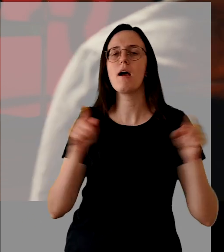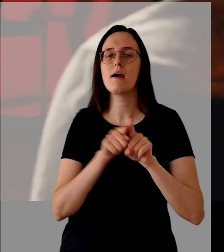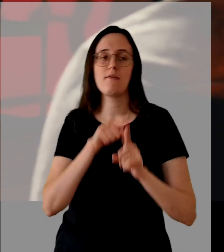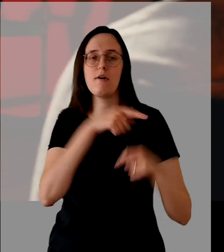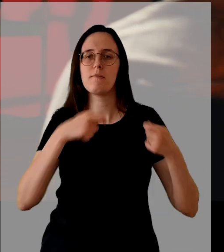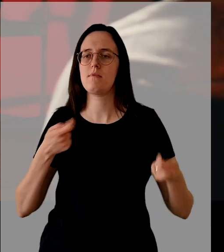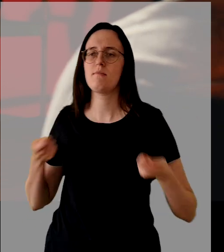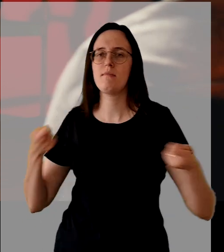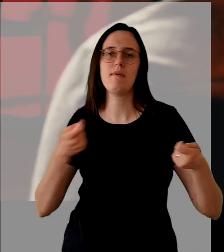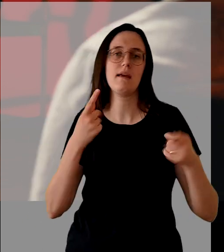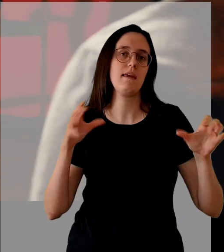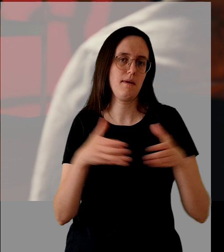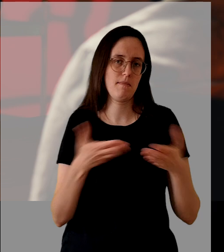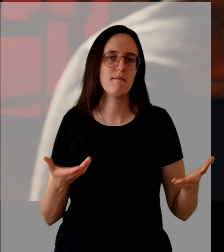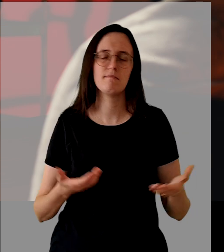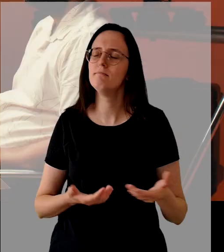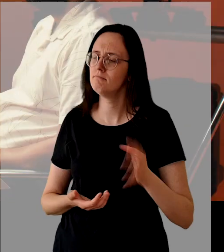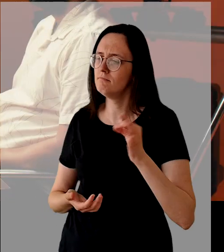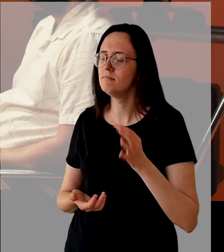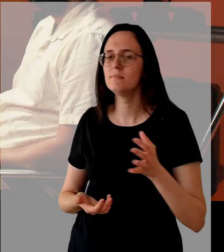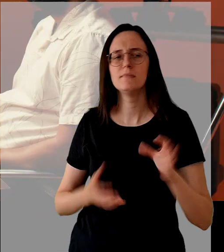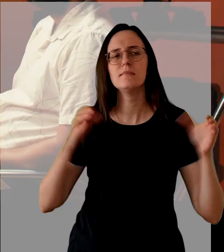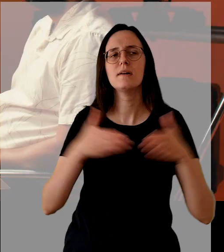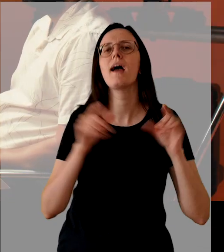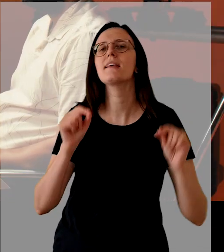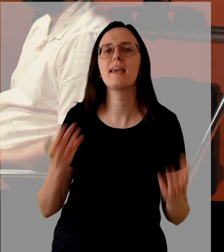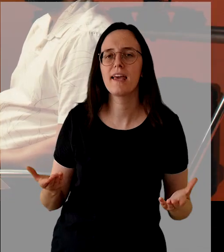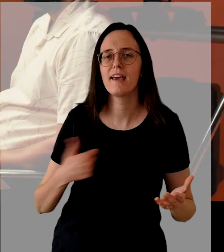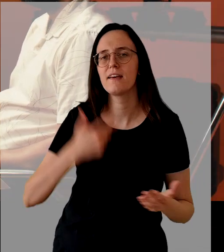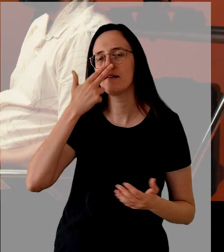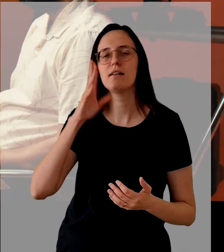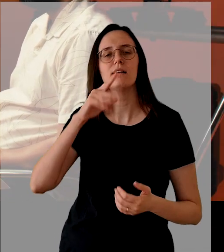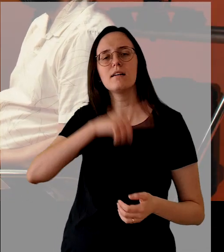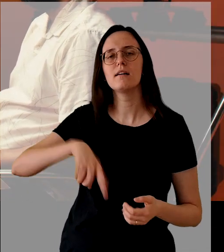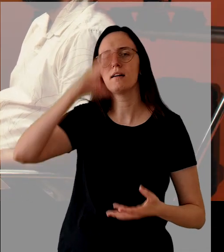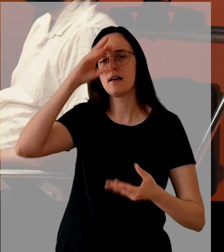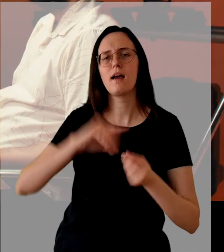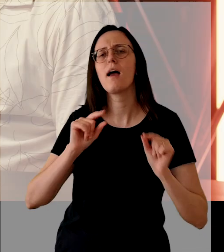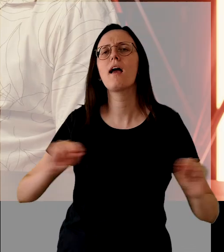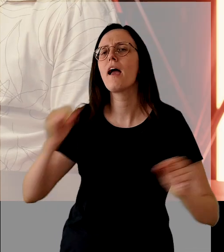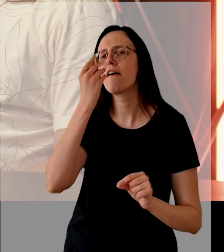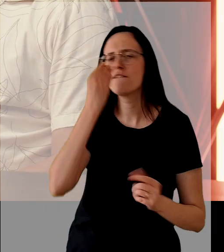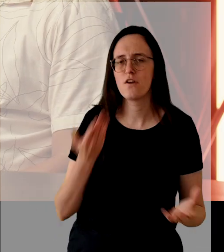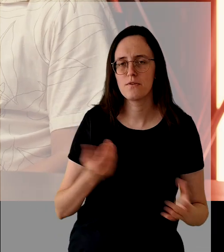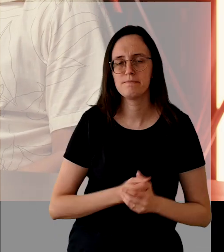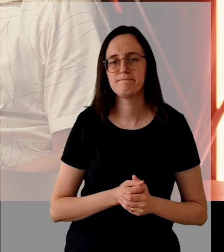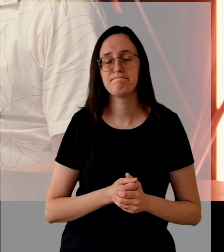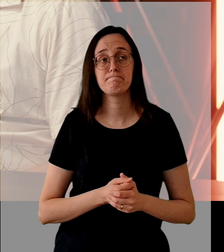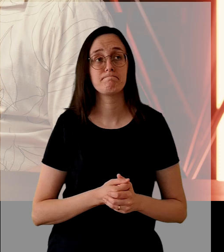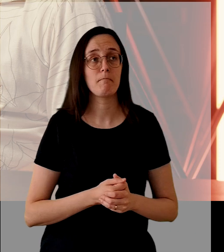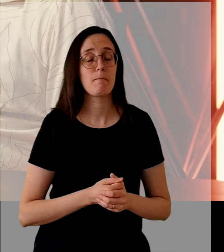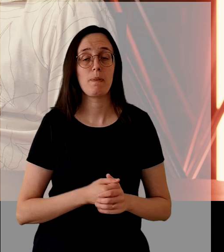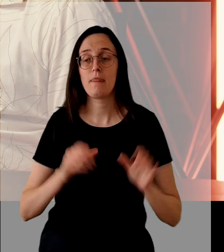que você tem que gerenciar uma equipe. Quem é essa equipe? Que é legal o pessoal entender quem é essa equipe de foto.